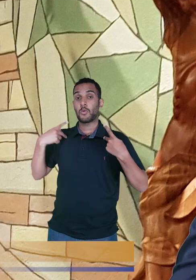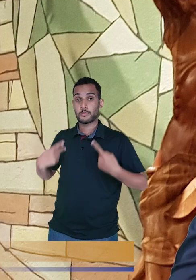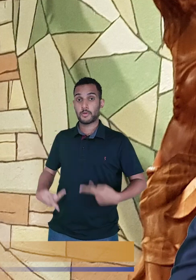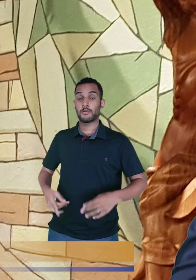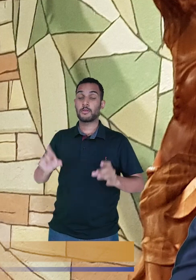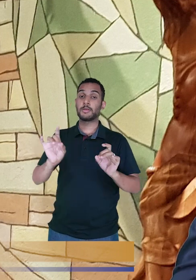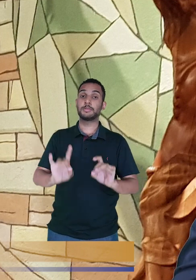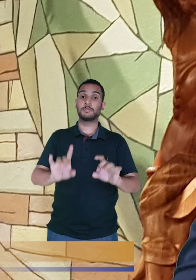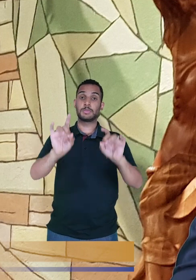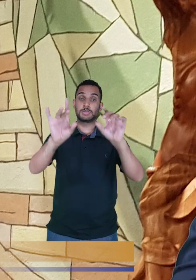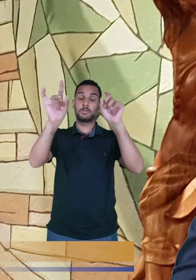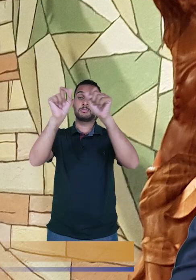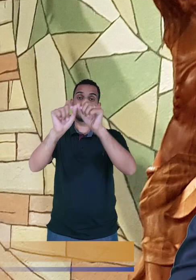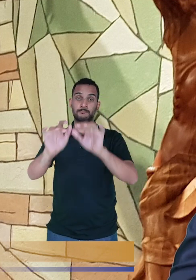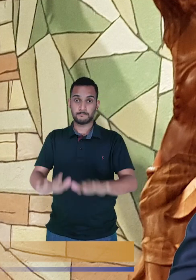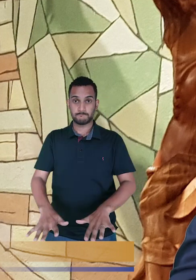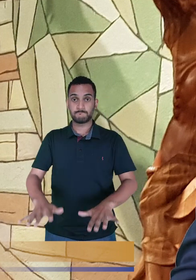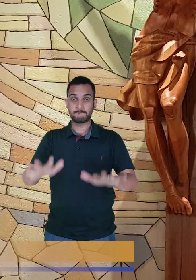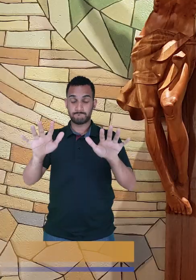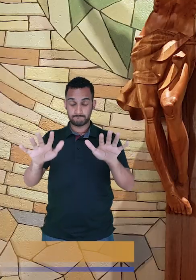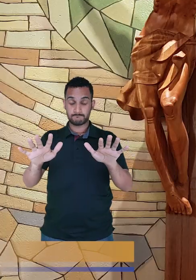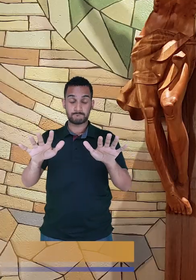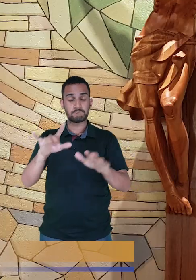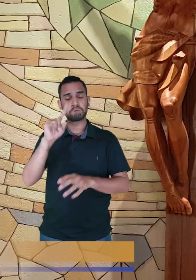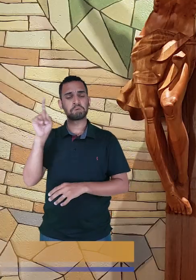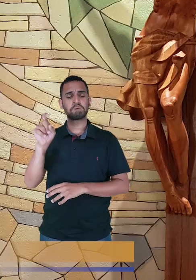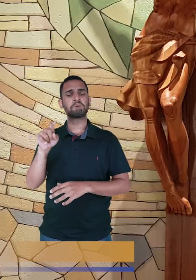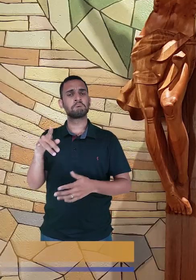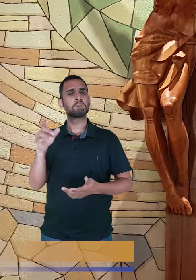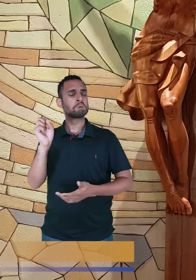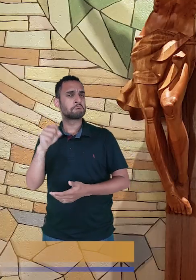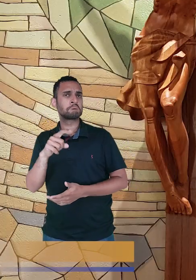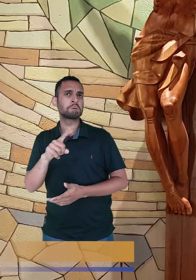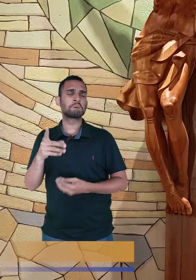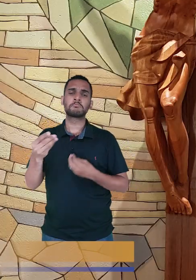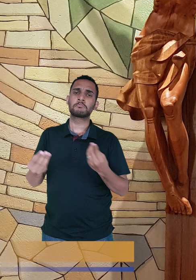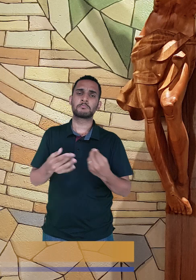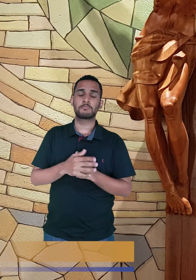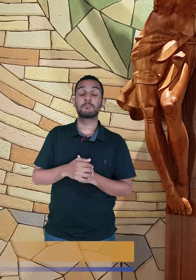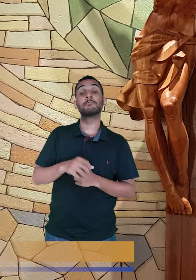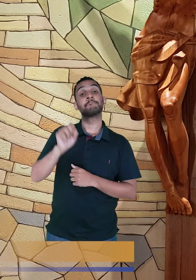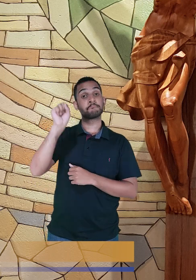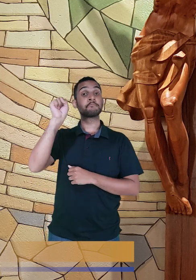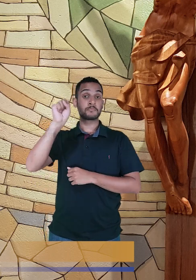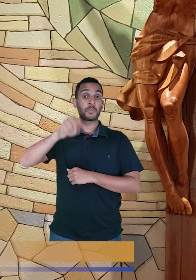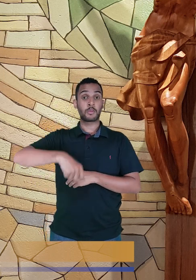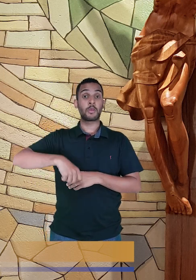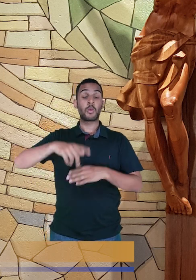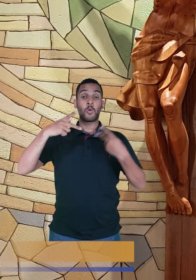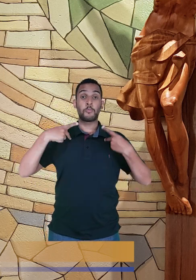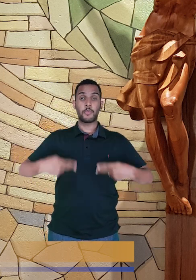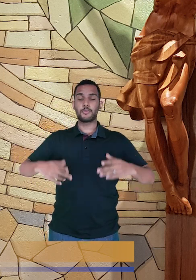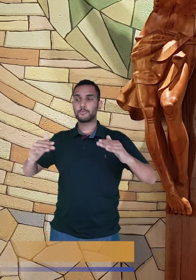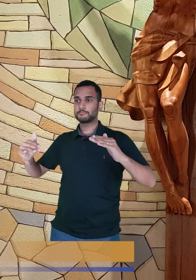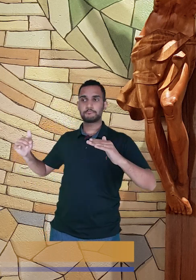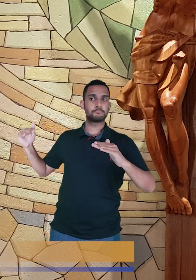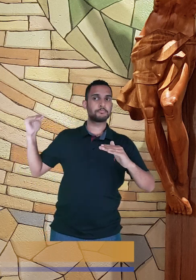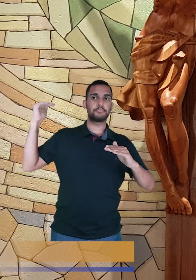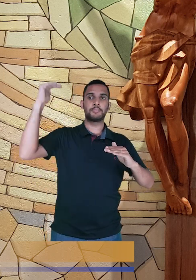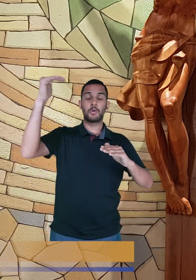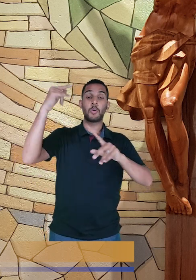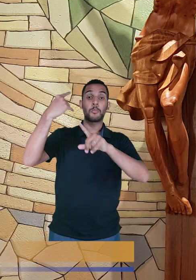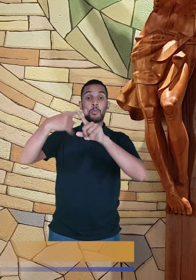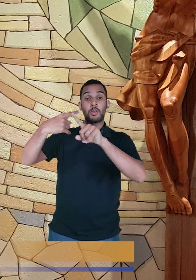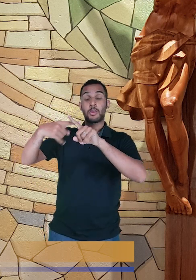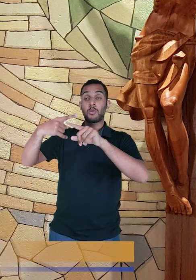humano tem lugar especial na criação? A resposta é sim. O ser humano é o topo da criação, porque Deus o